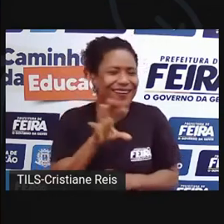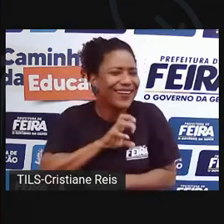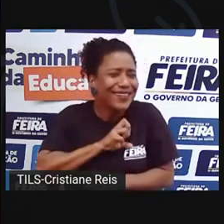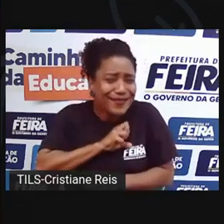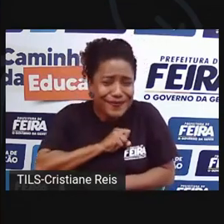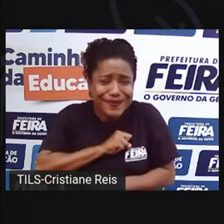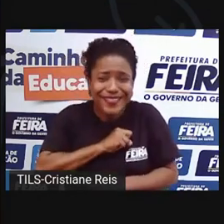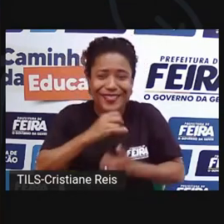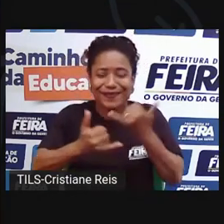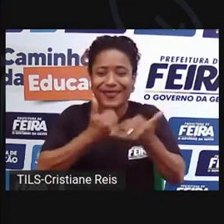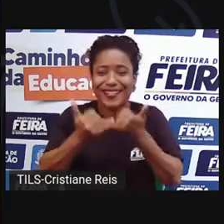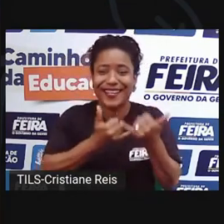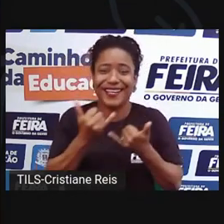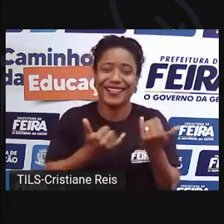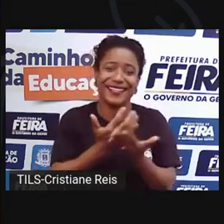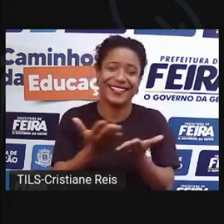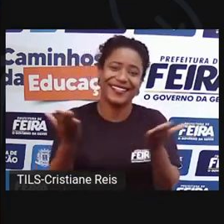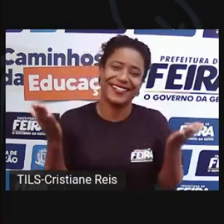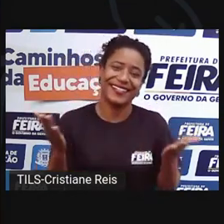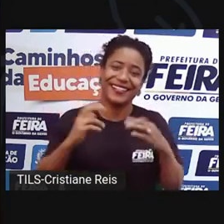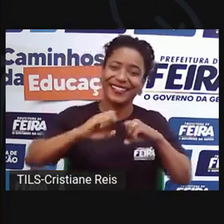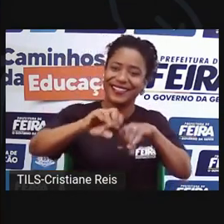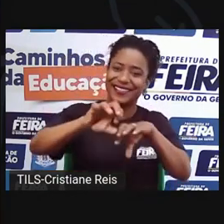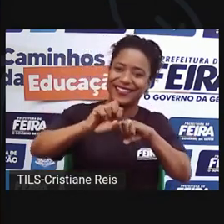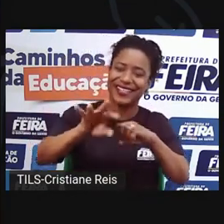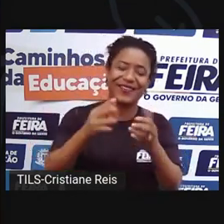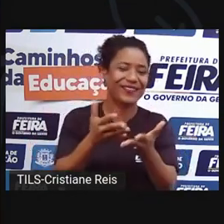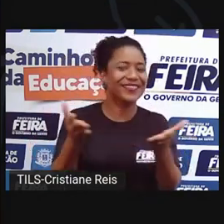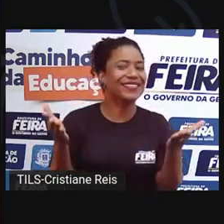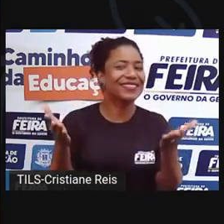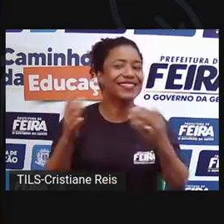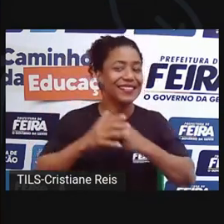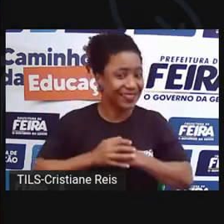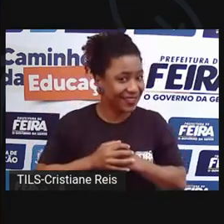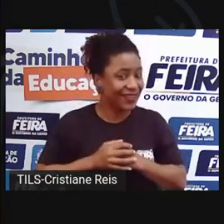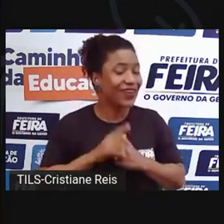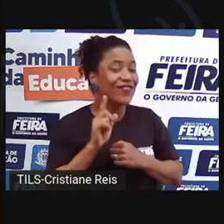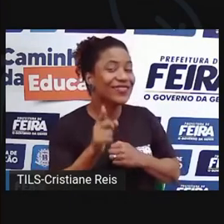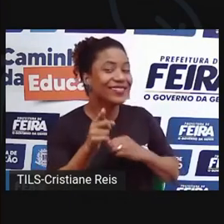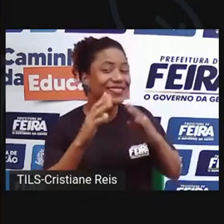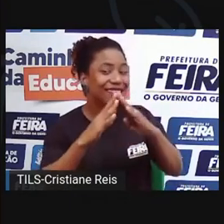brincar e gostei mais ainda de ensinar para vocês. Agora eu quero saber como foi a